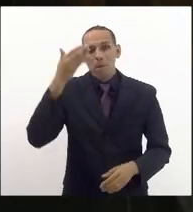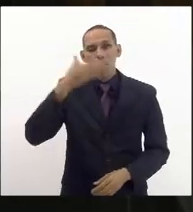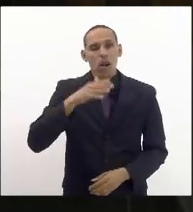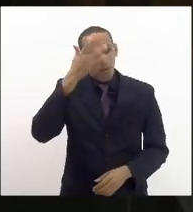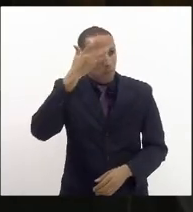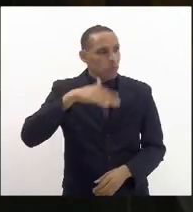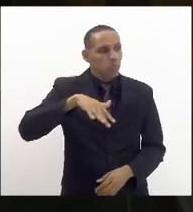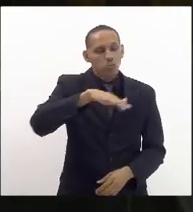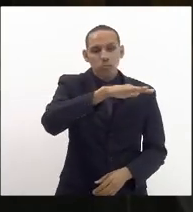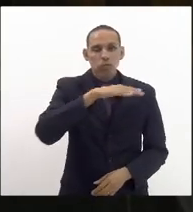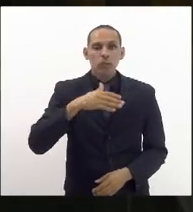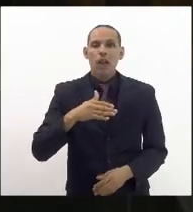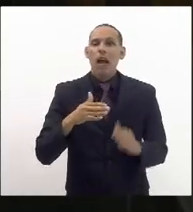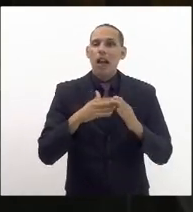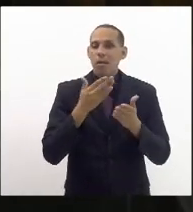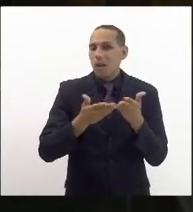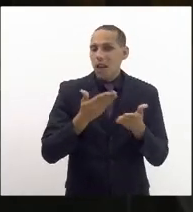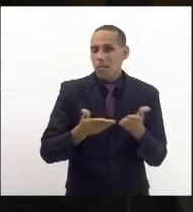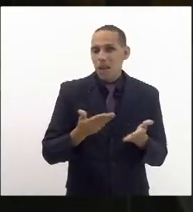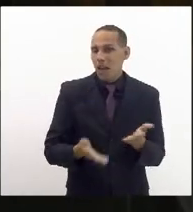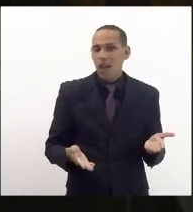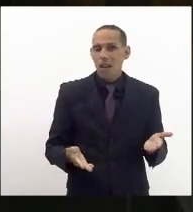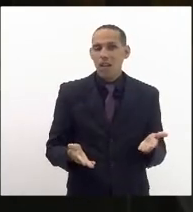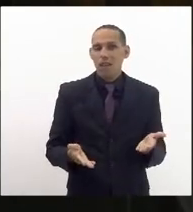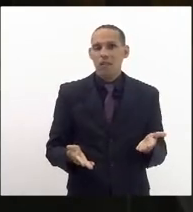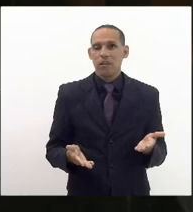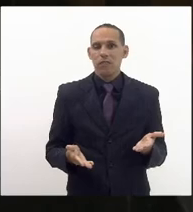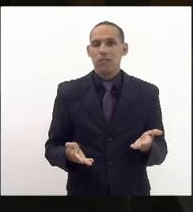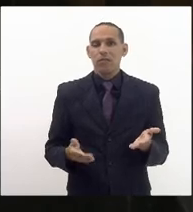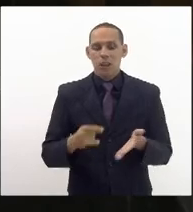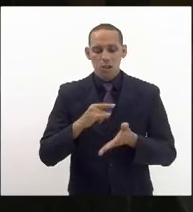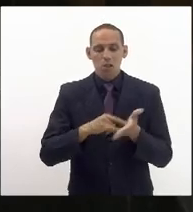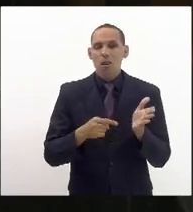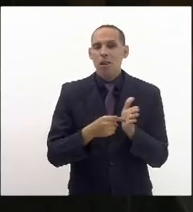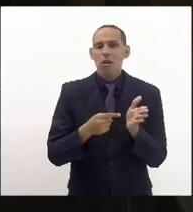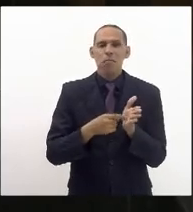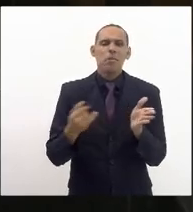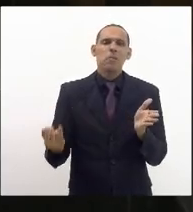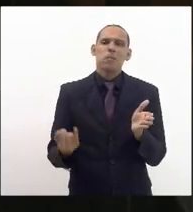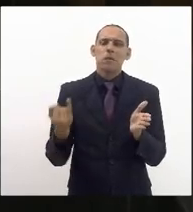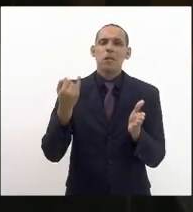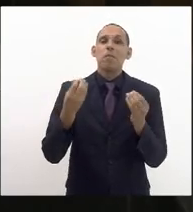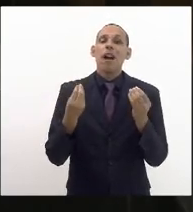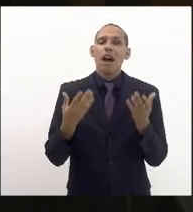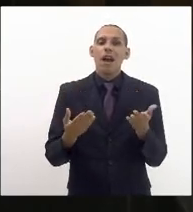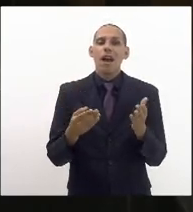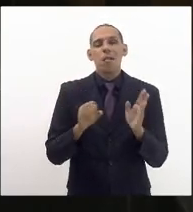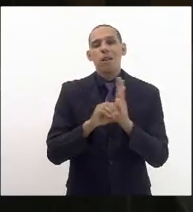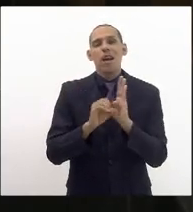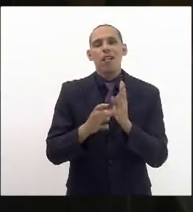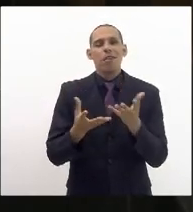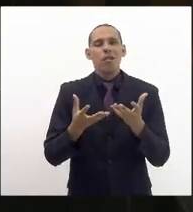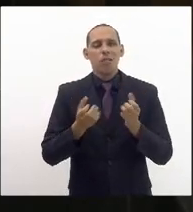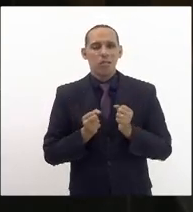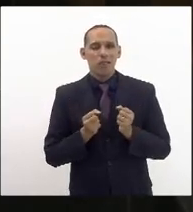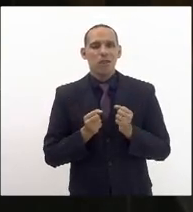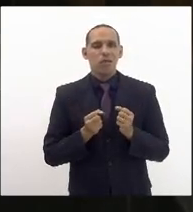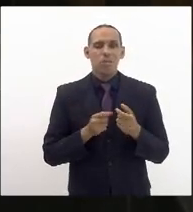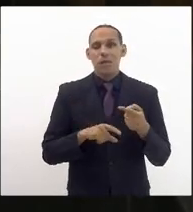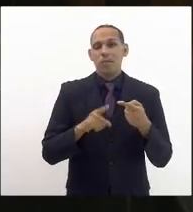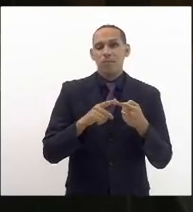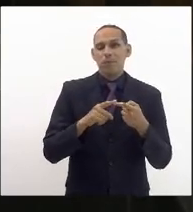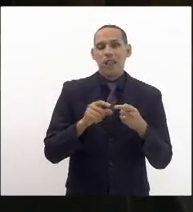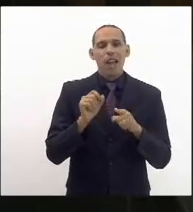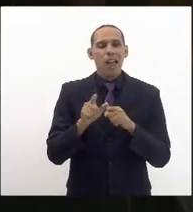suas casas, estão desabrigadas ou desalojadas, que é um documento indispensável para a obtenção de benefícios, tais quais o